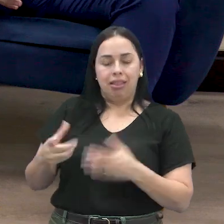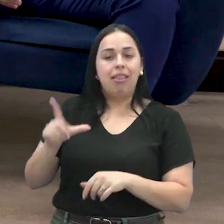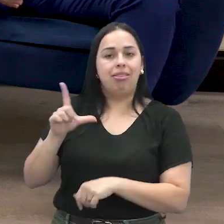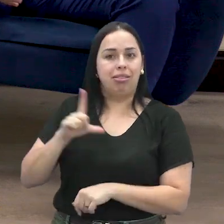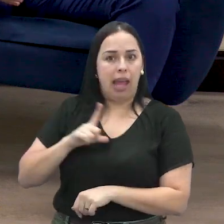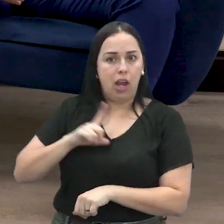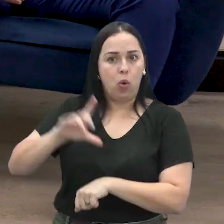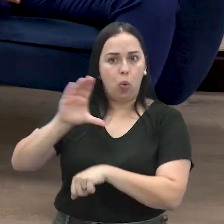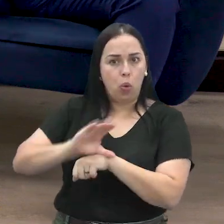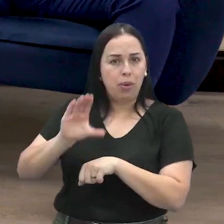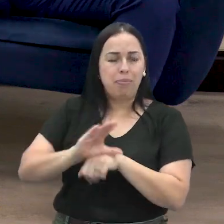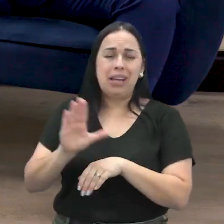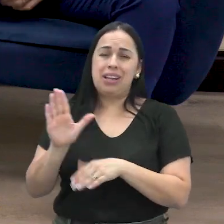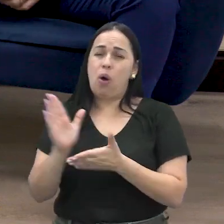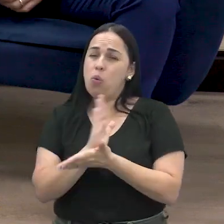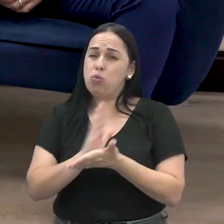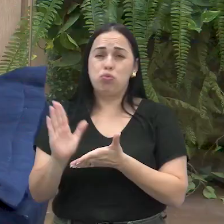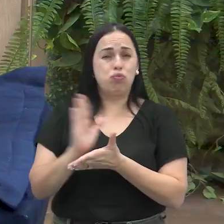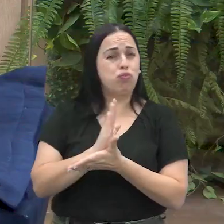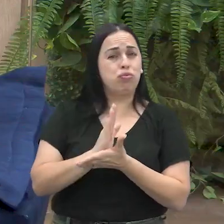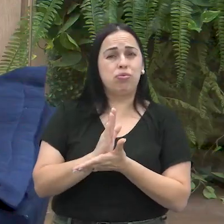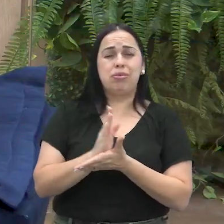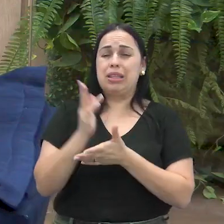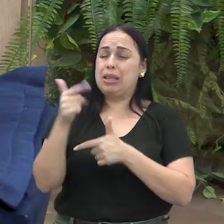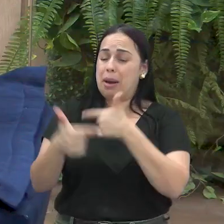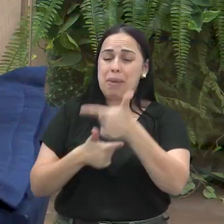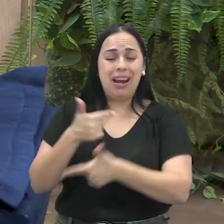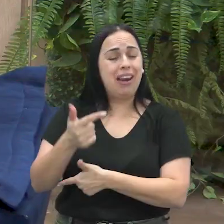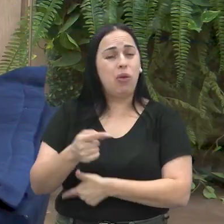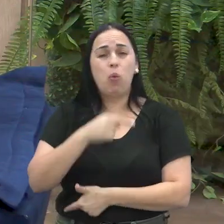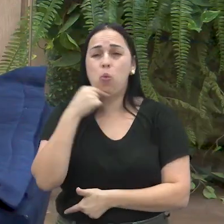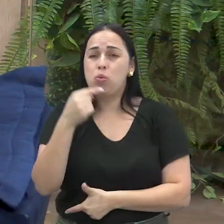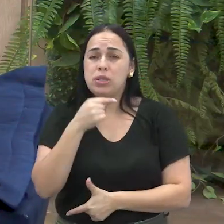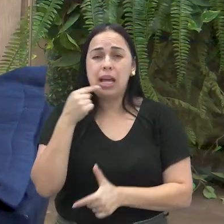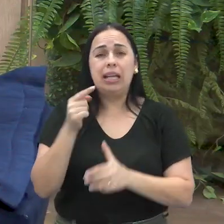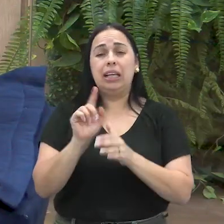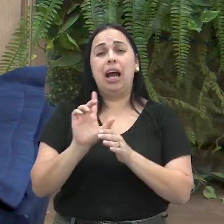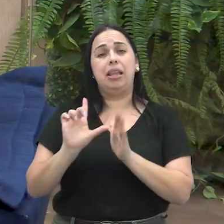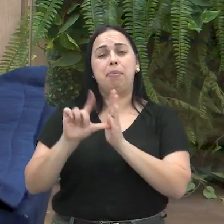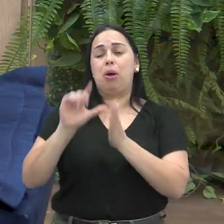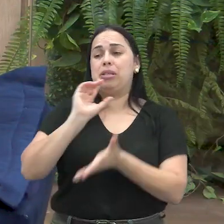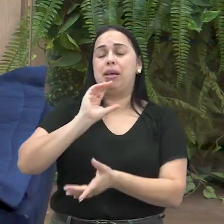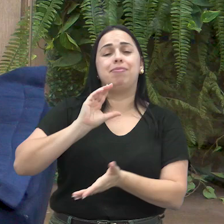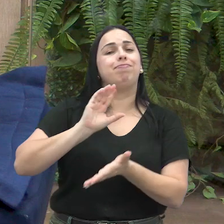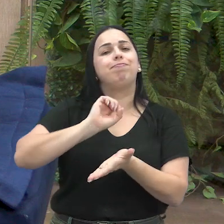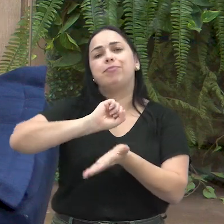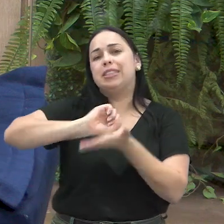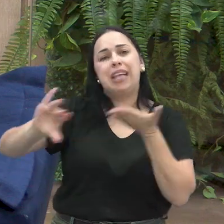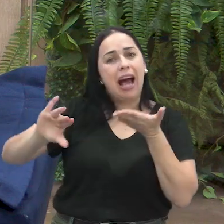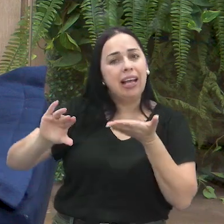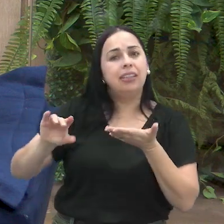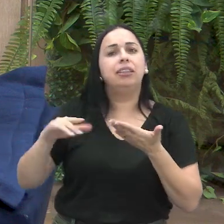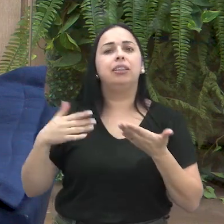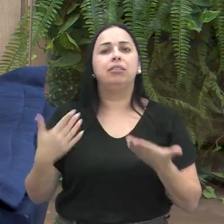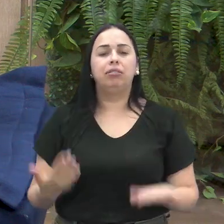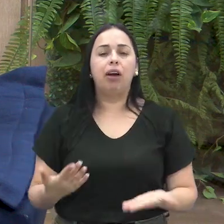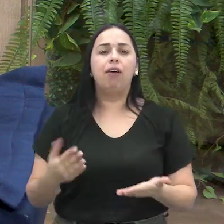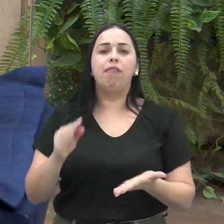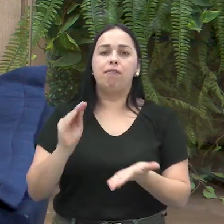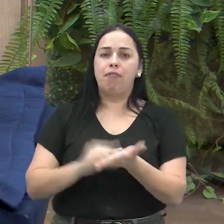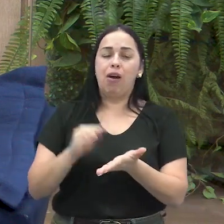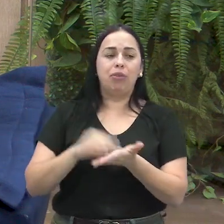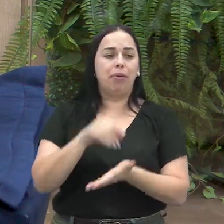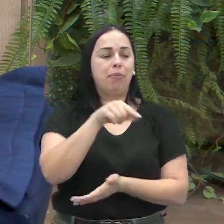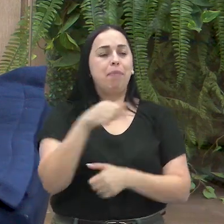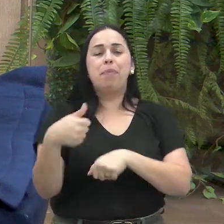mas muitos não conseguem, então saem. E aí o desenho que era para atender todas as crianças acaba se perdendo, porque os profissionais